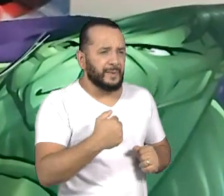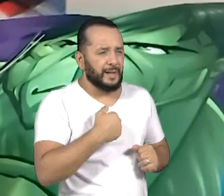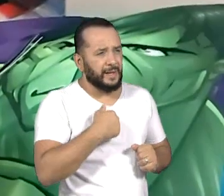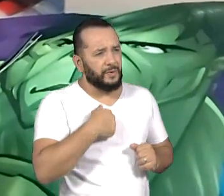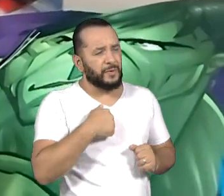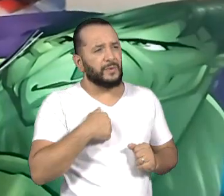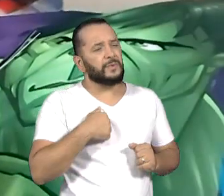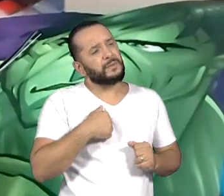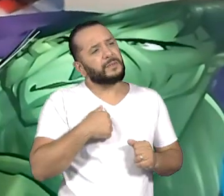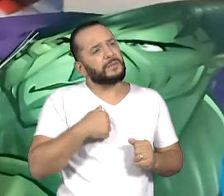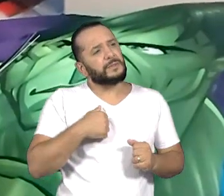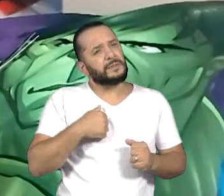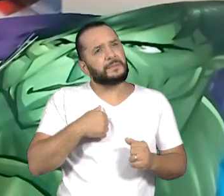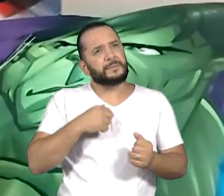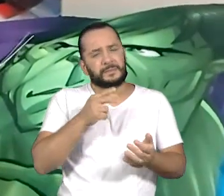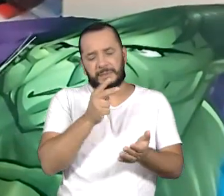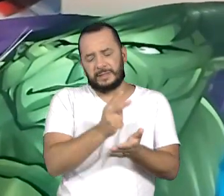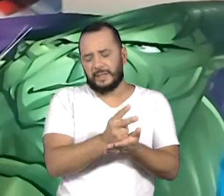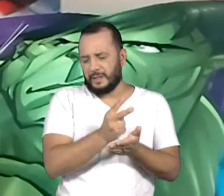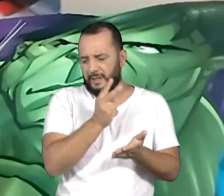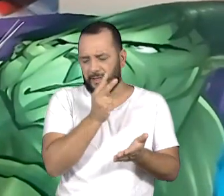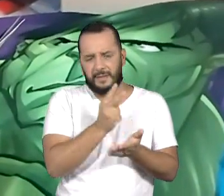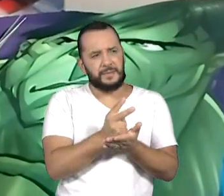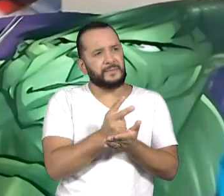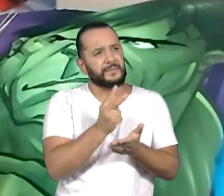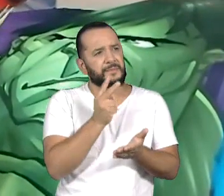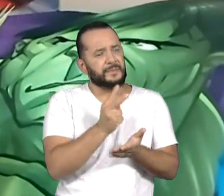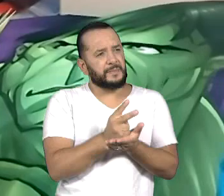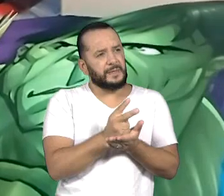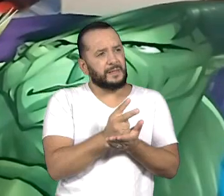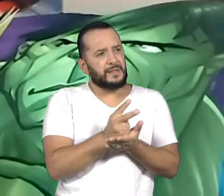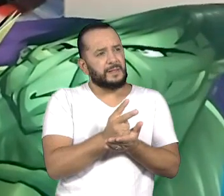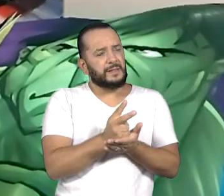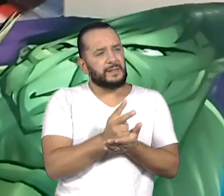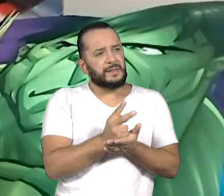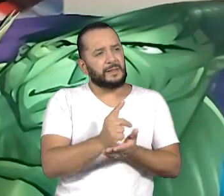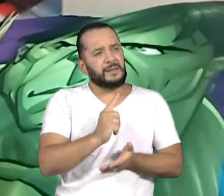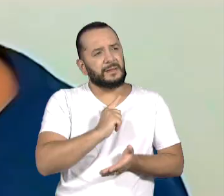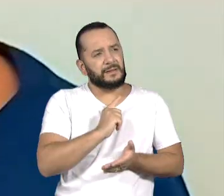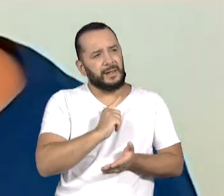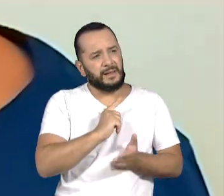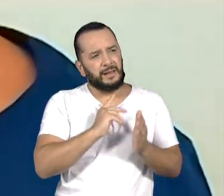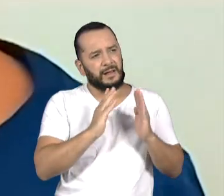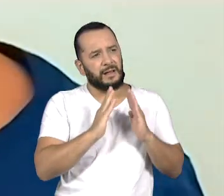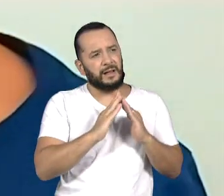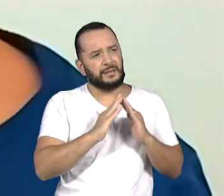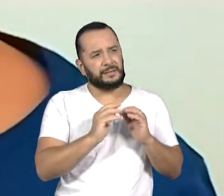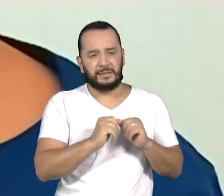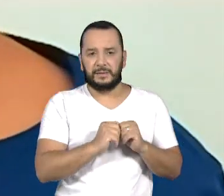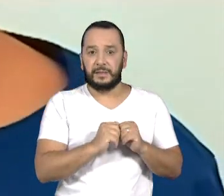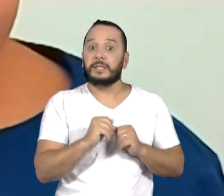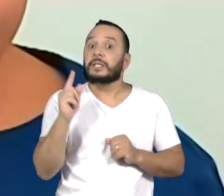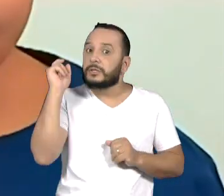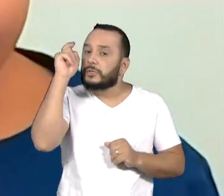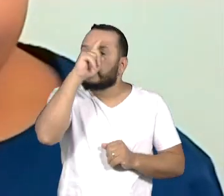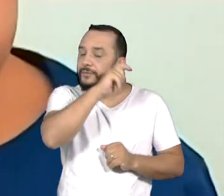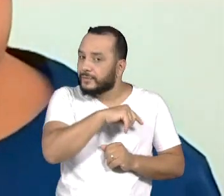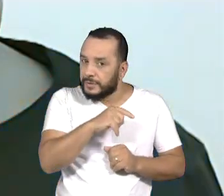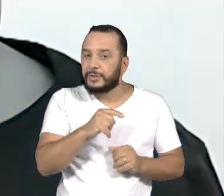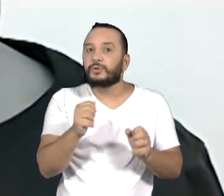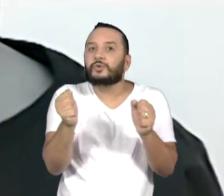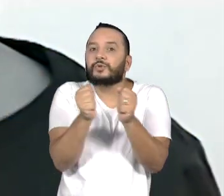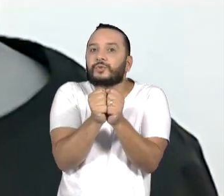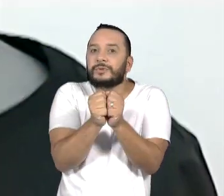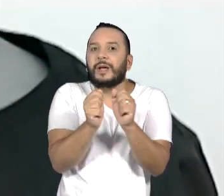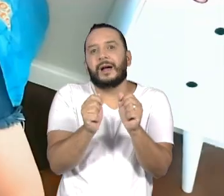tenho Play em casa nossa difícil juntar as